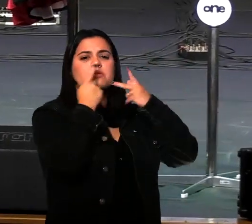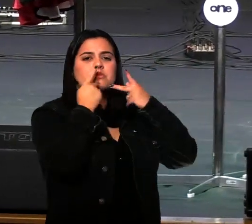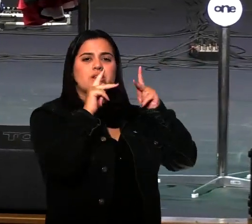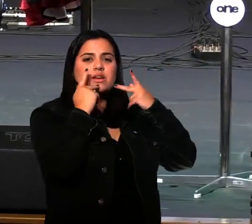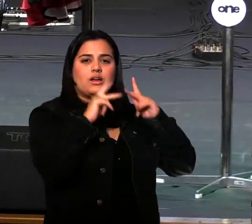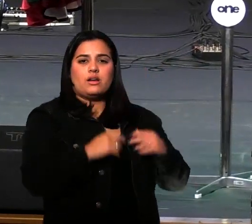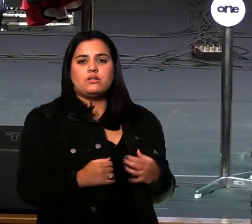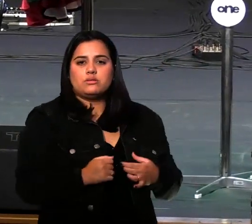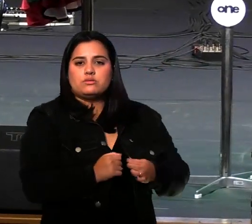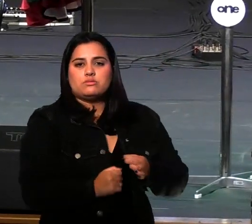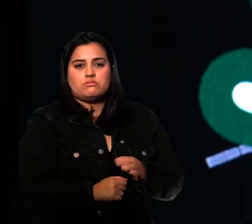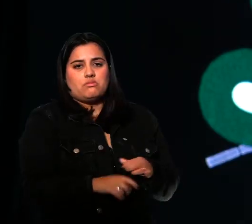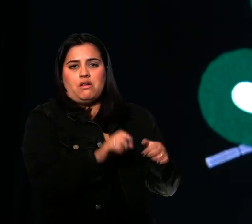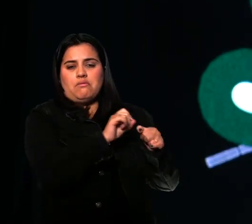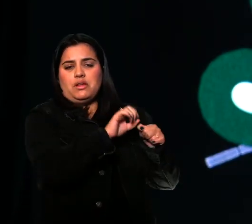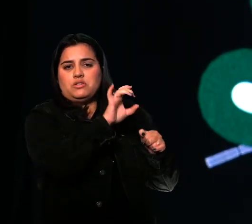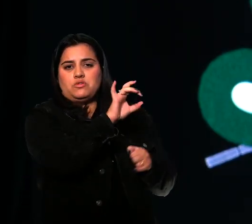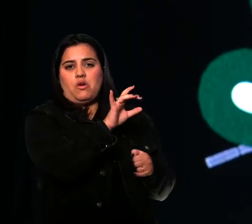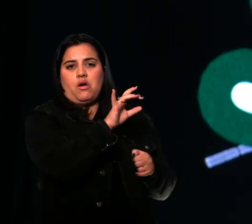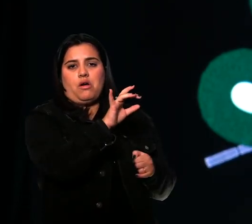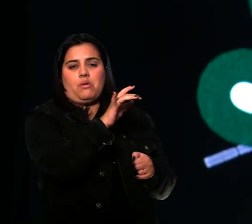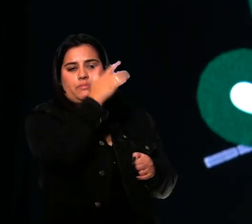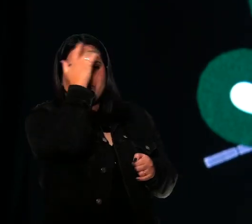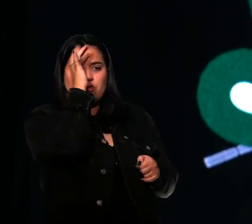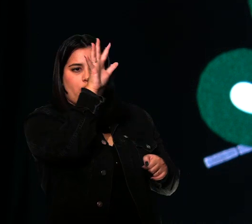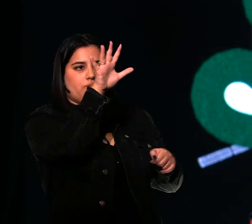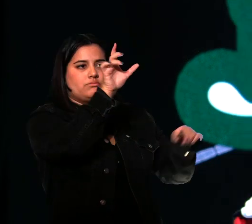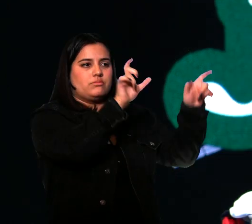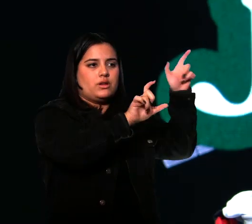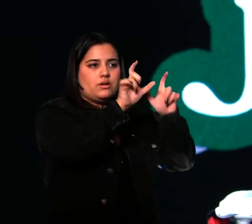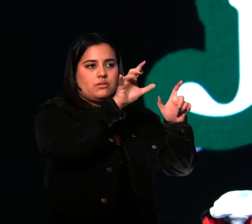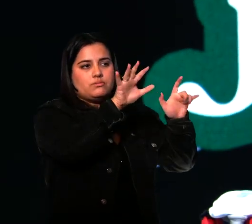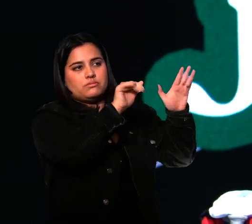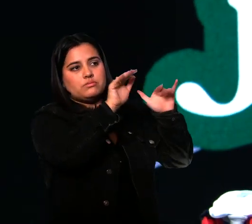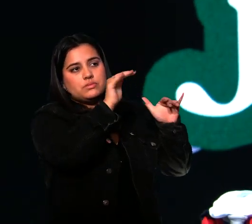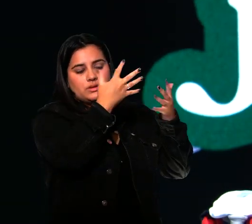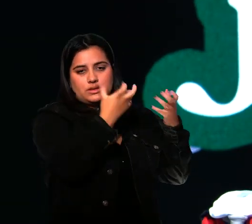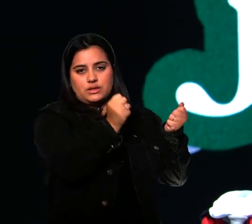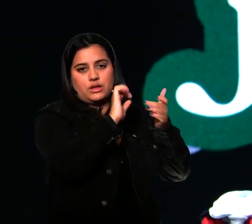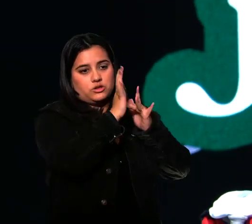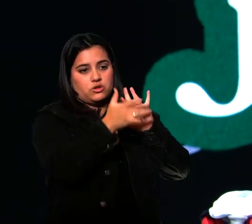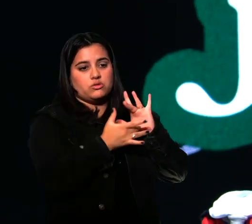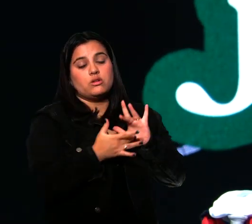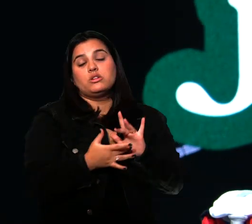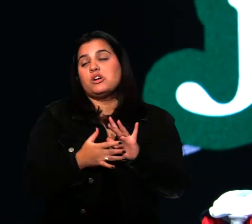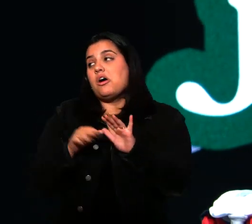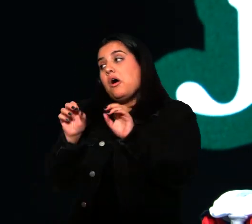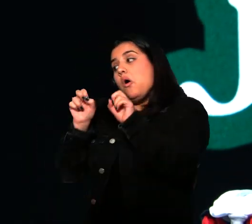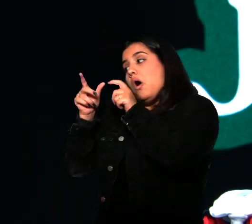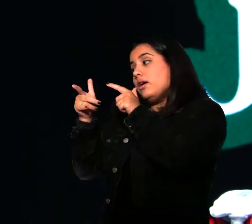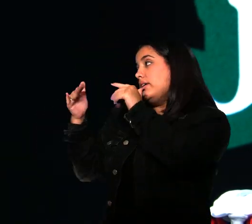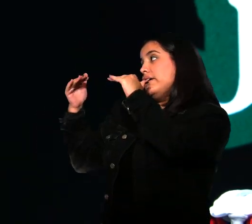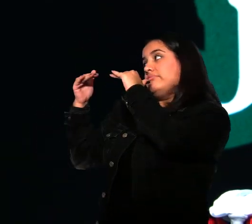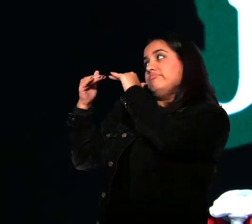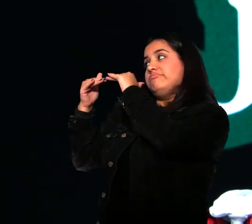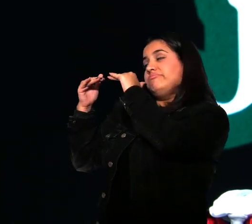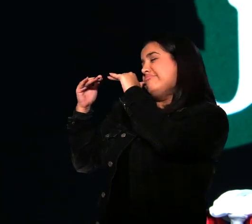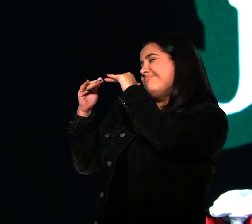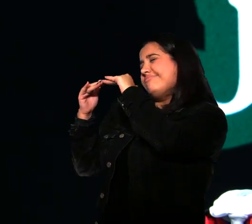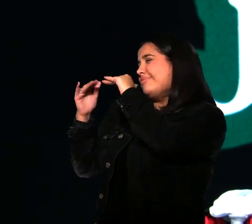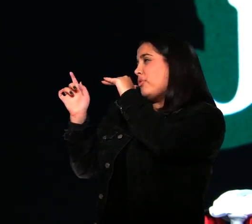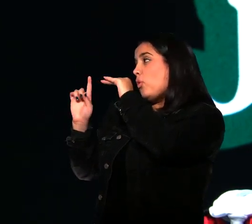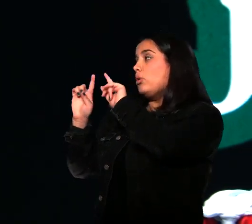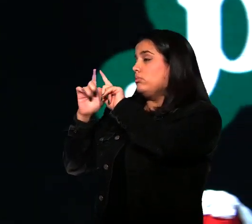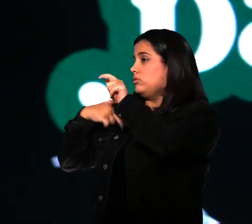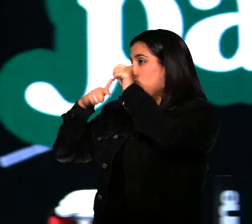um fecho e faz o apelo. Pronto, não concordo muito, mas ouço e obedeço, fica a dica, para quem está tentando entender a vontade de